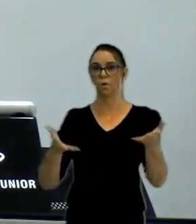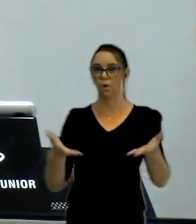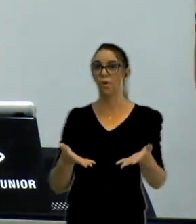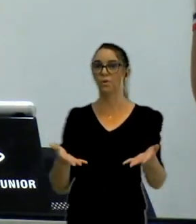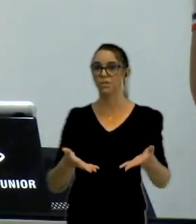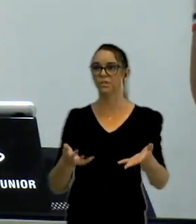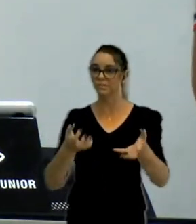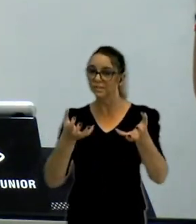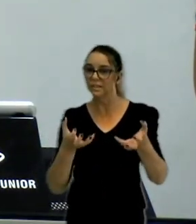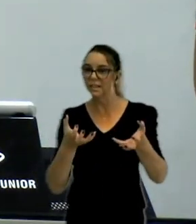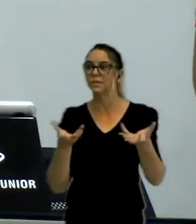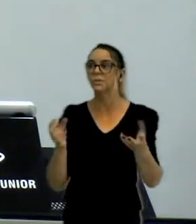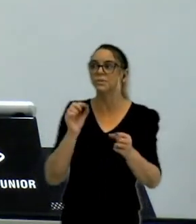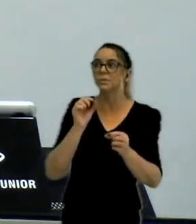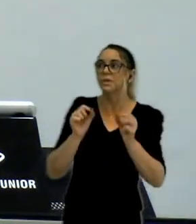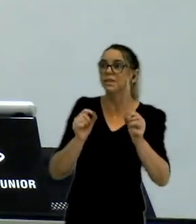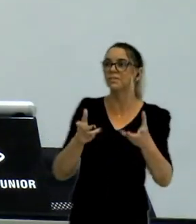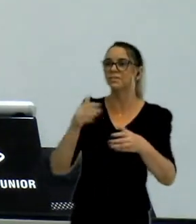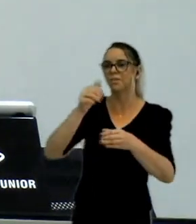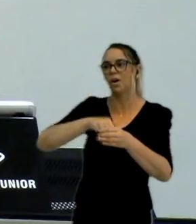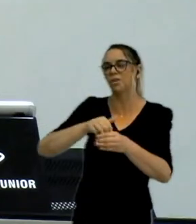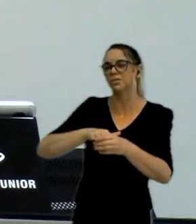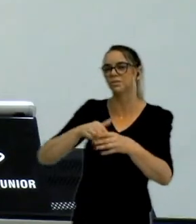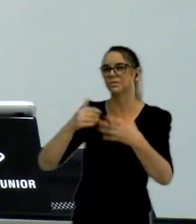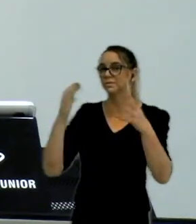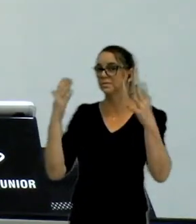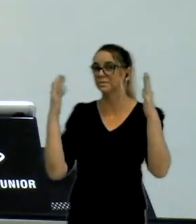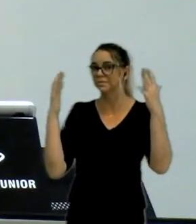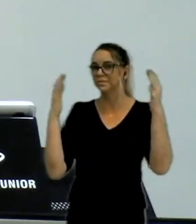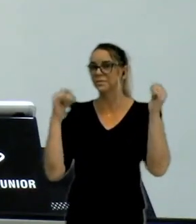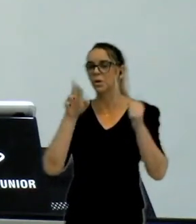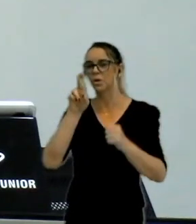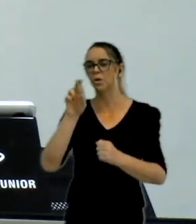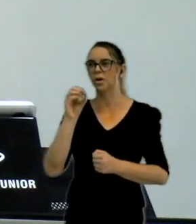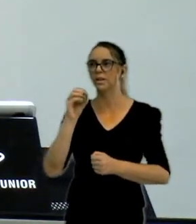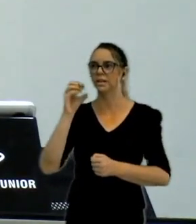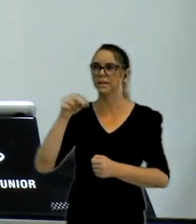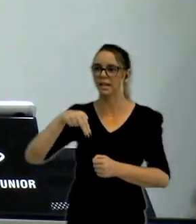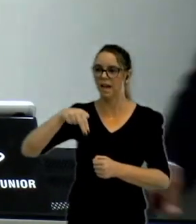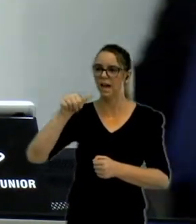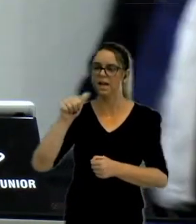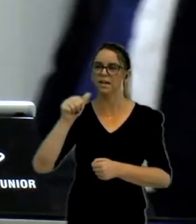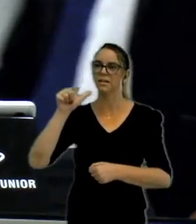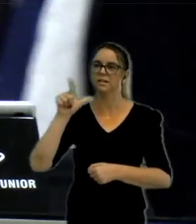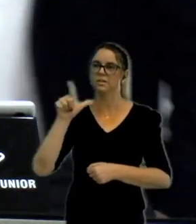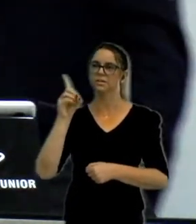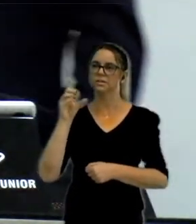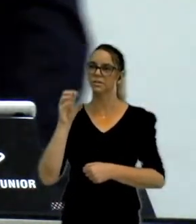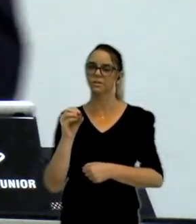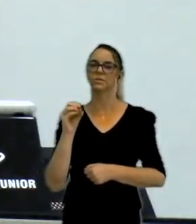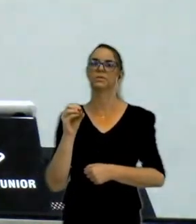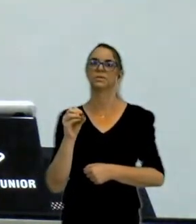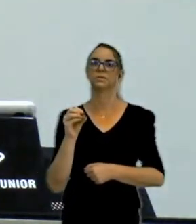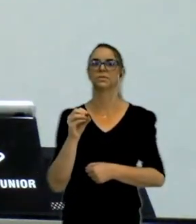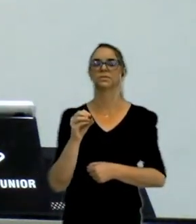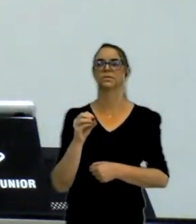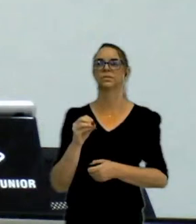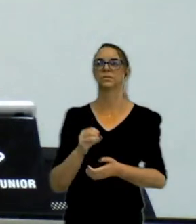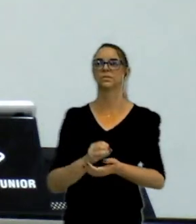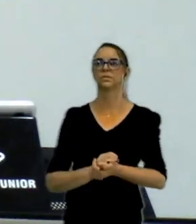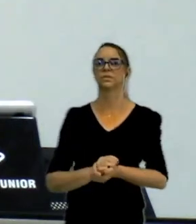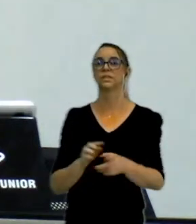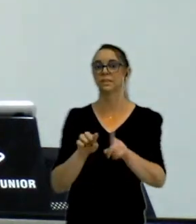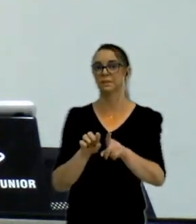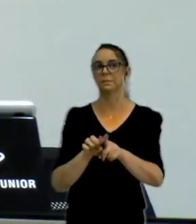encaminhar os votos de felicitação a nosso amigo Ronaldo Campos, aqui já citado pelos demais,